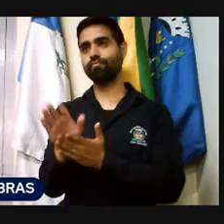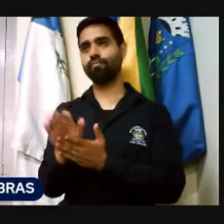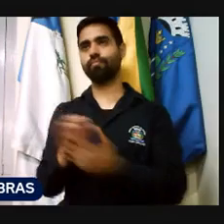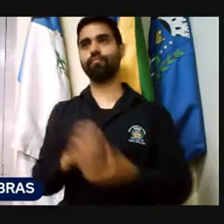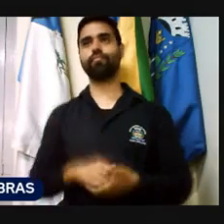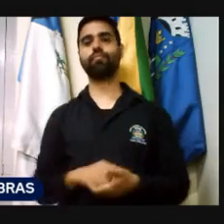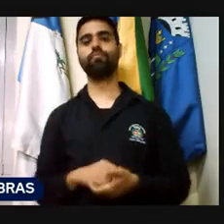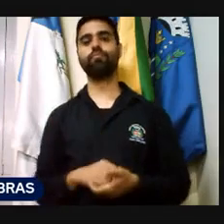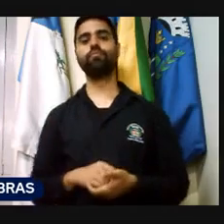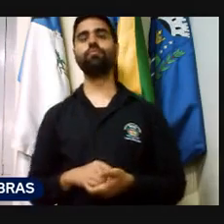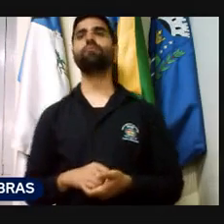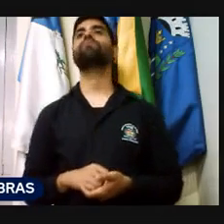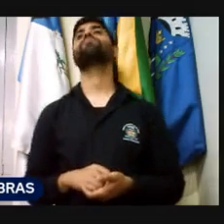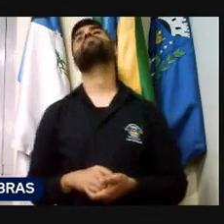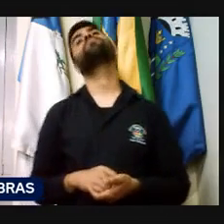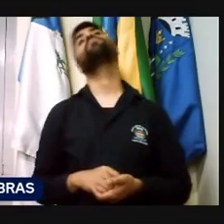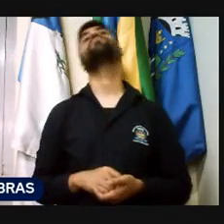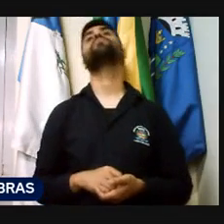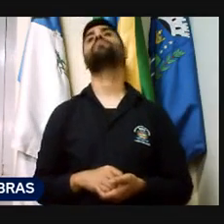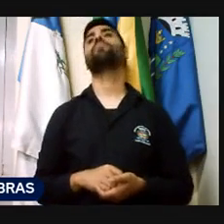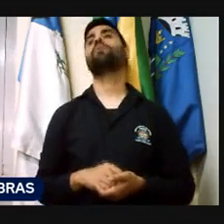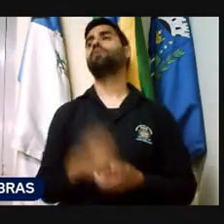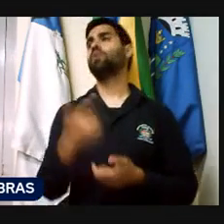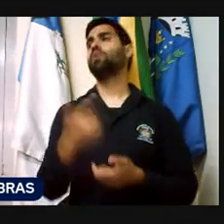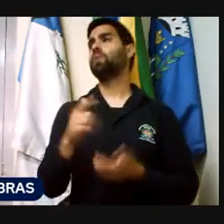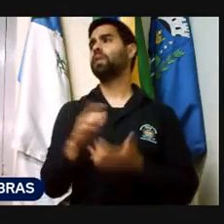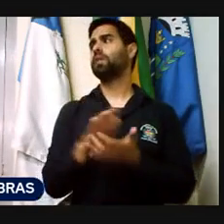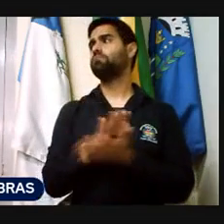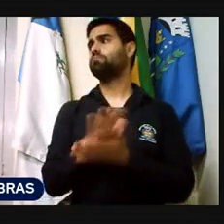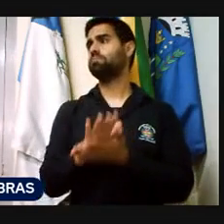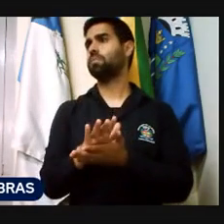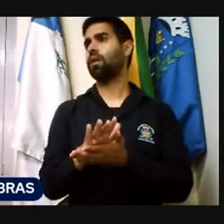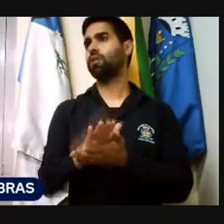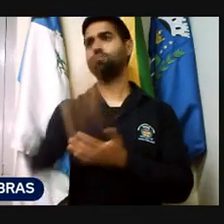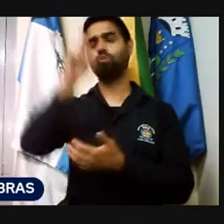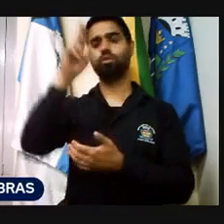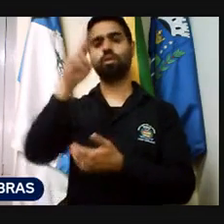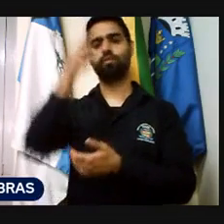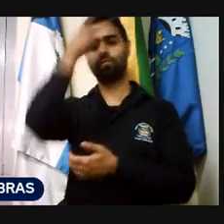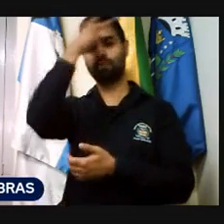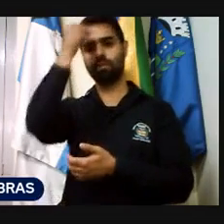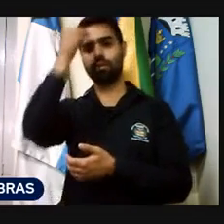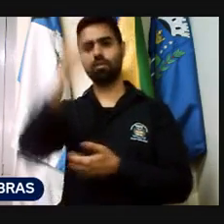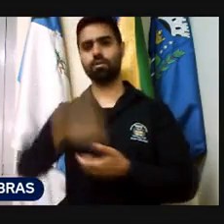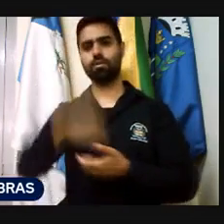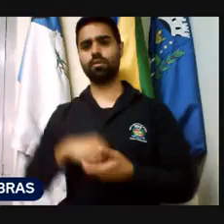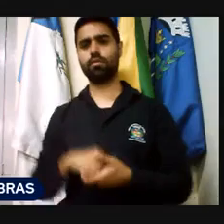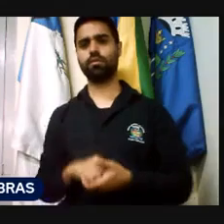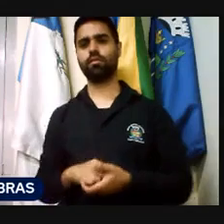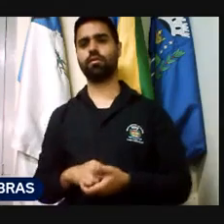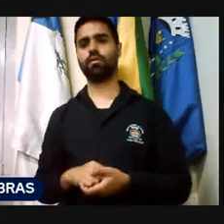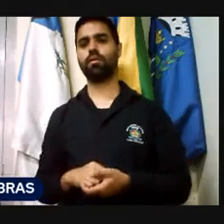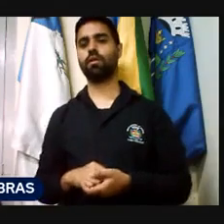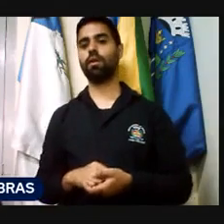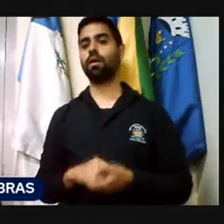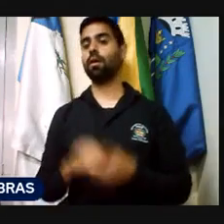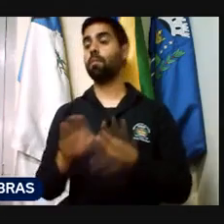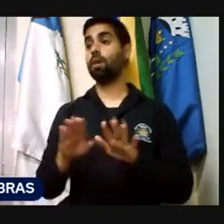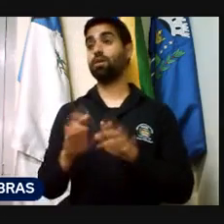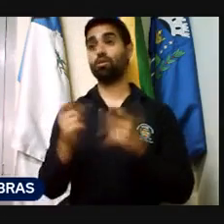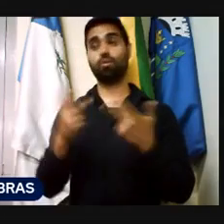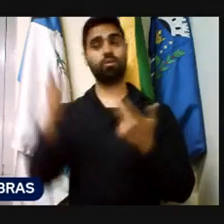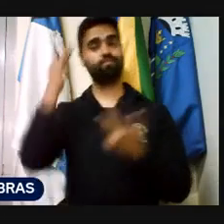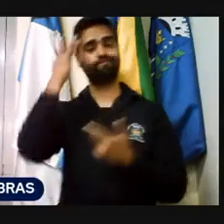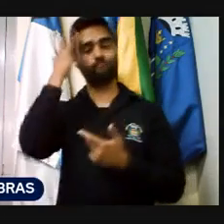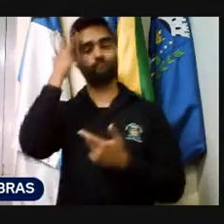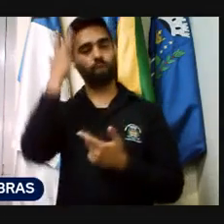Acho, não tenho nada a mencionar do dono da empresa, mas eu tenho que dizer que as coisas não é tão fácil quanto a